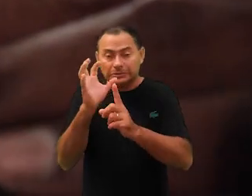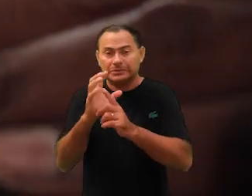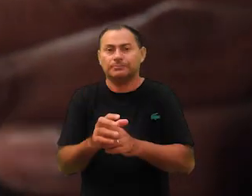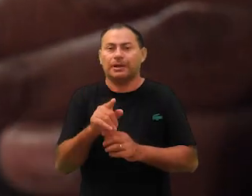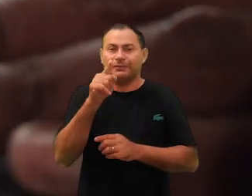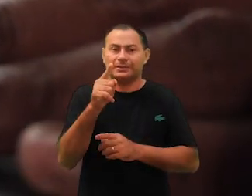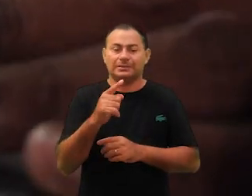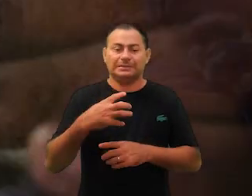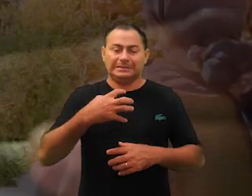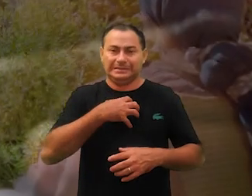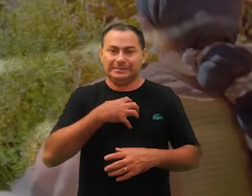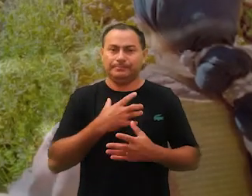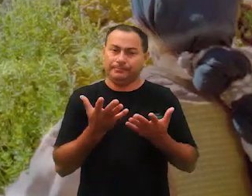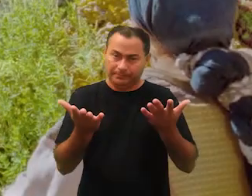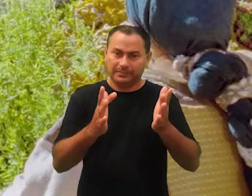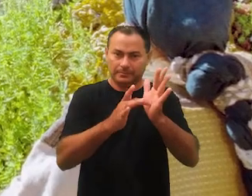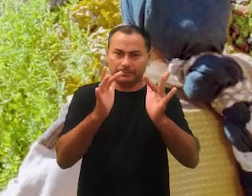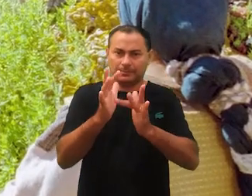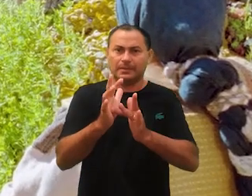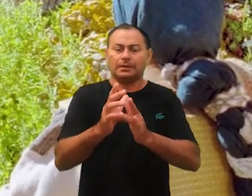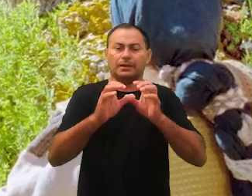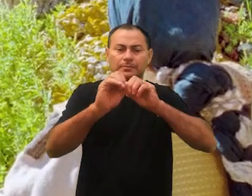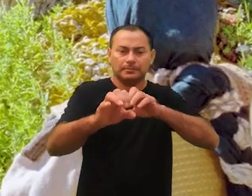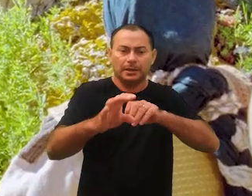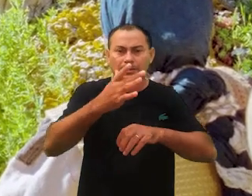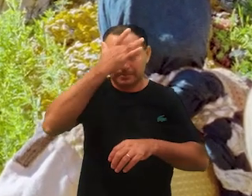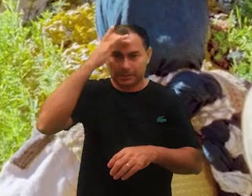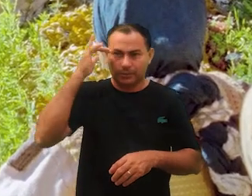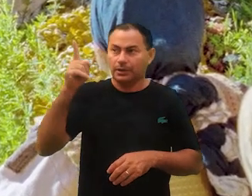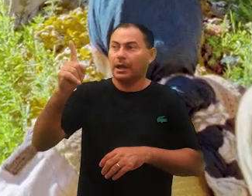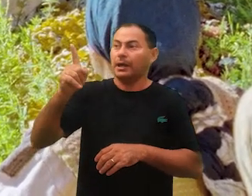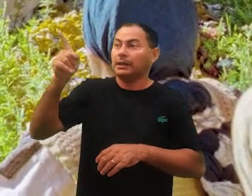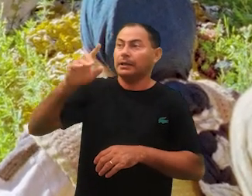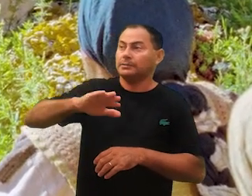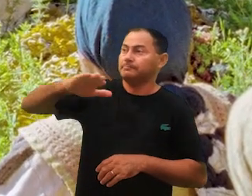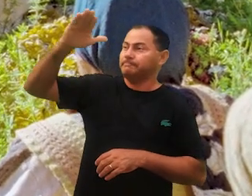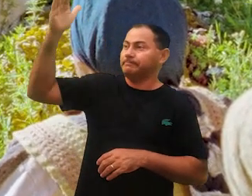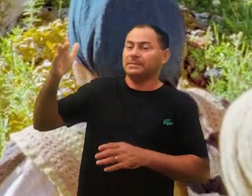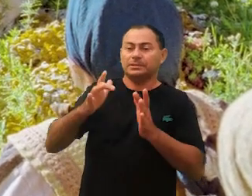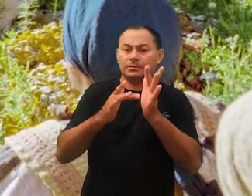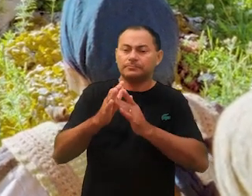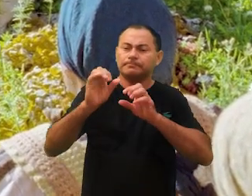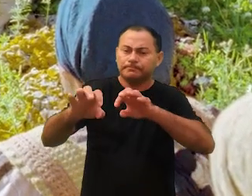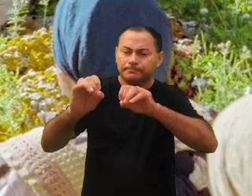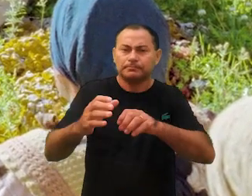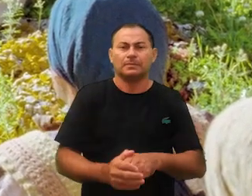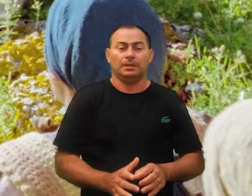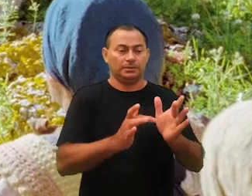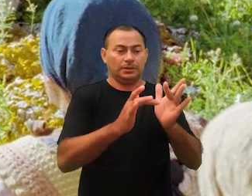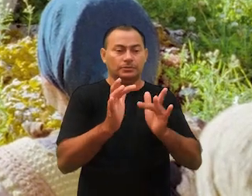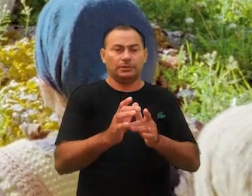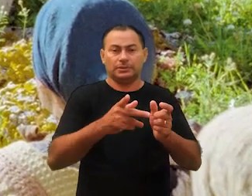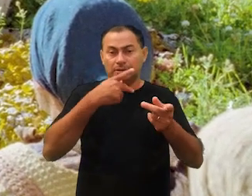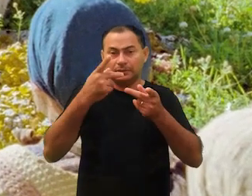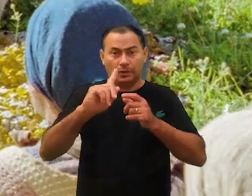atraído diretamente para você. É isso que Jesus estava ensinando aqueles homens no alto da montanha. Jesus não estava